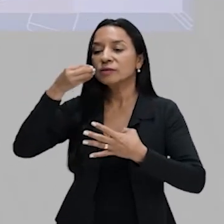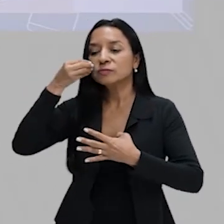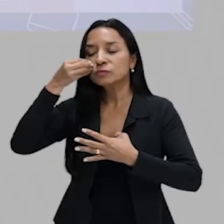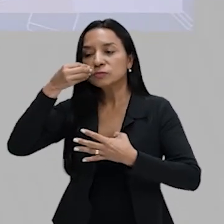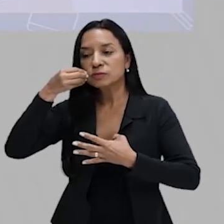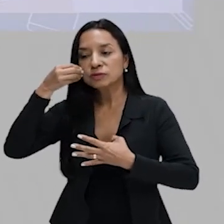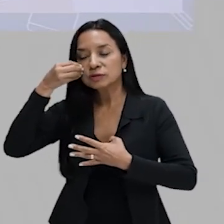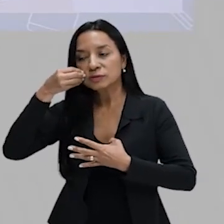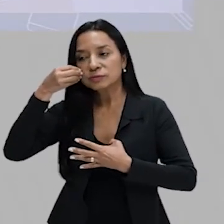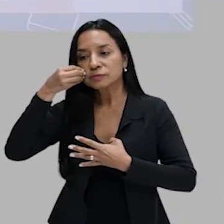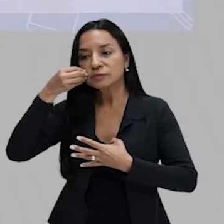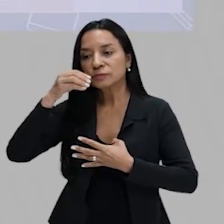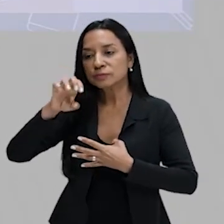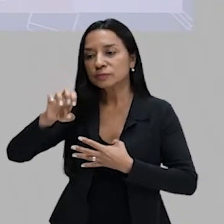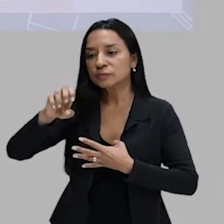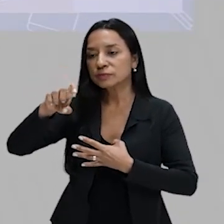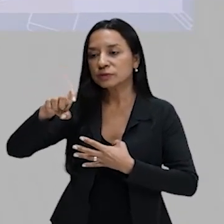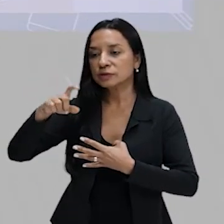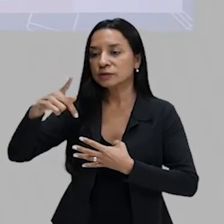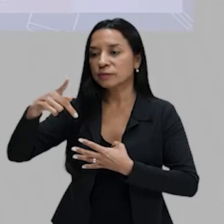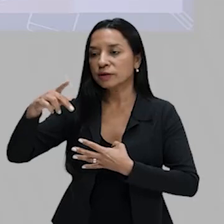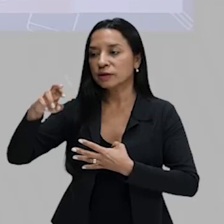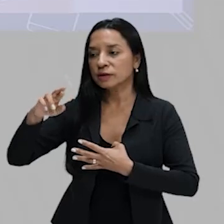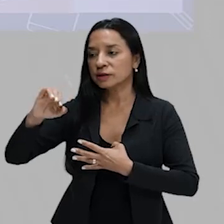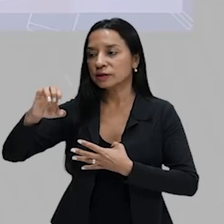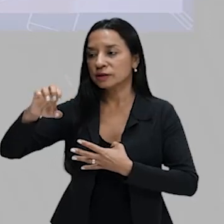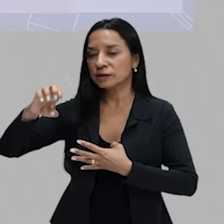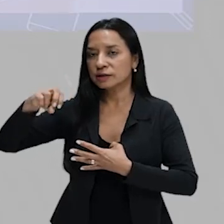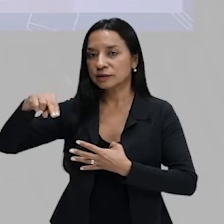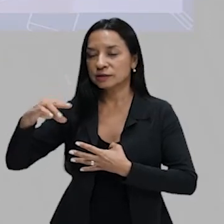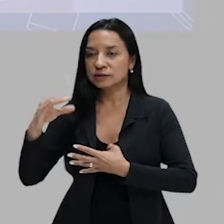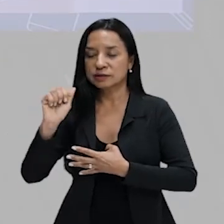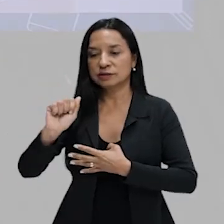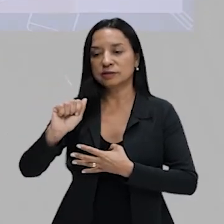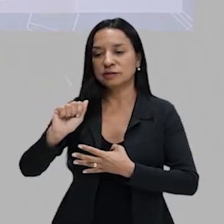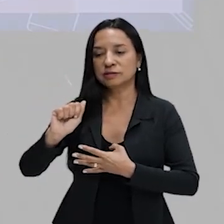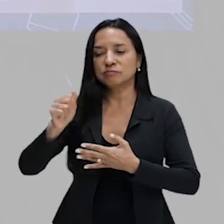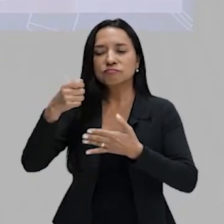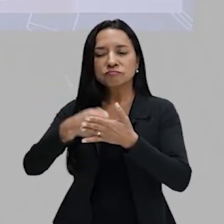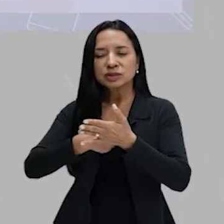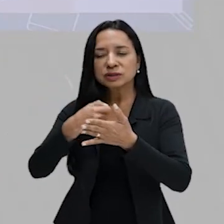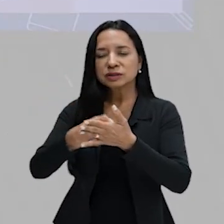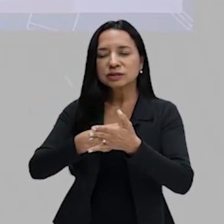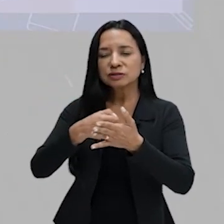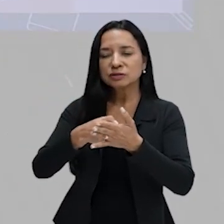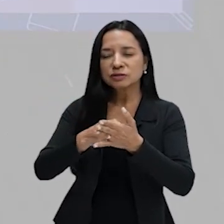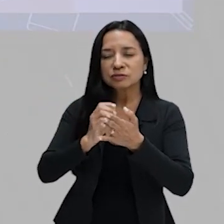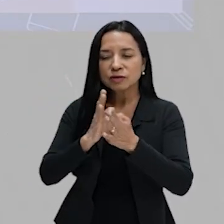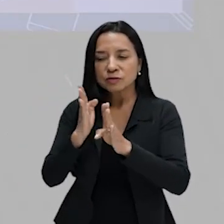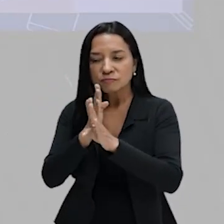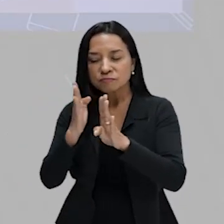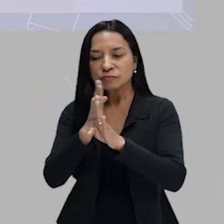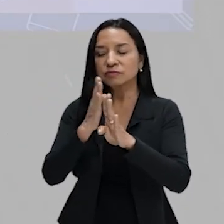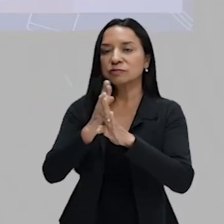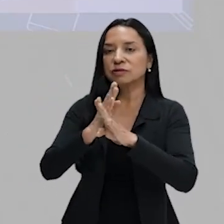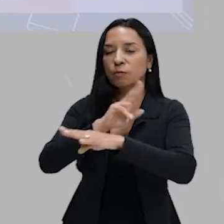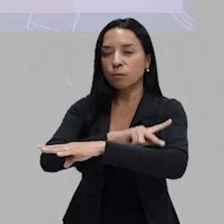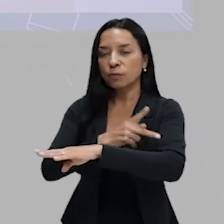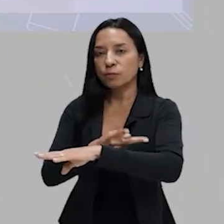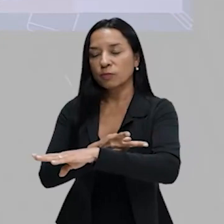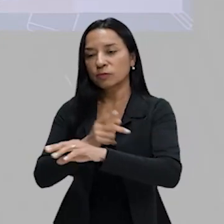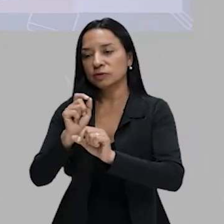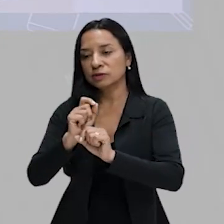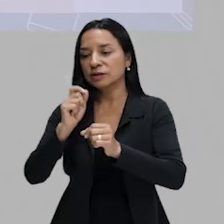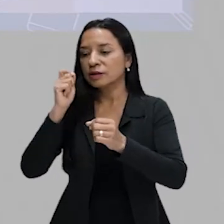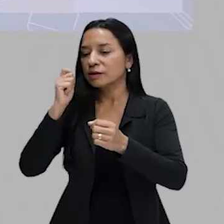experiência. A experiência é a tentativa de falsear a hipótese, ou seja,